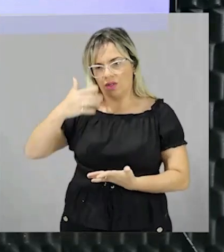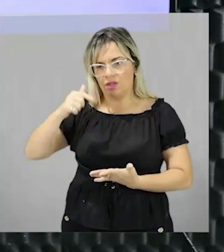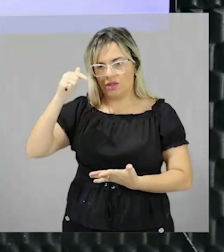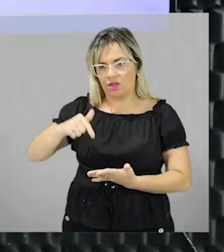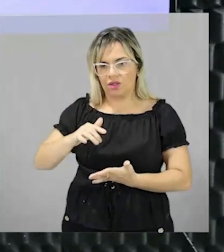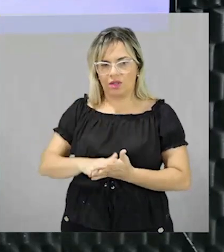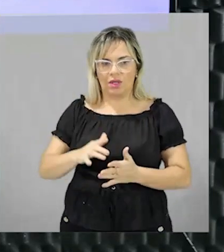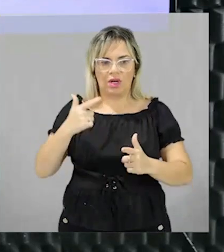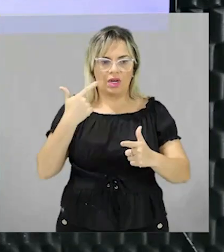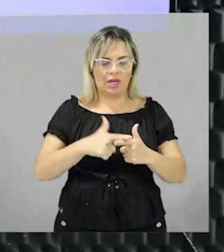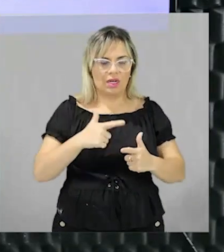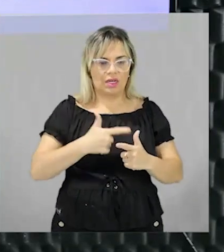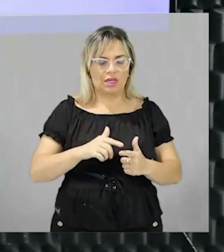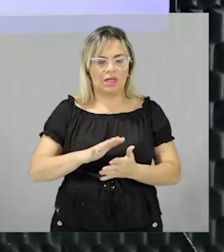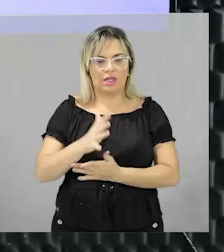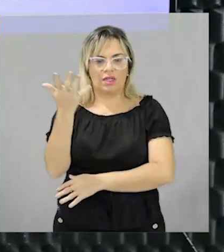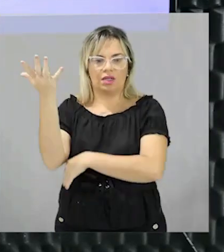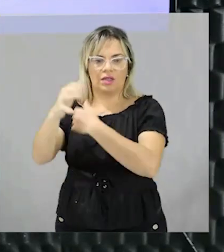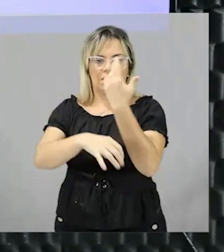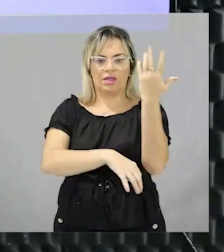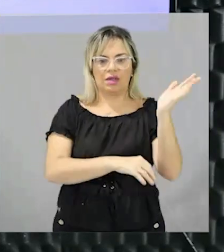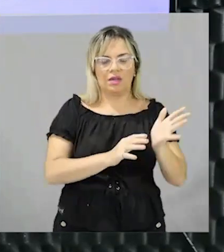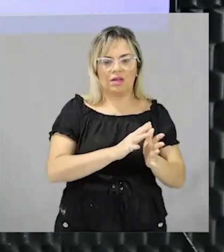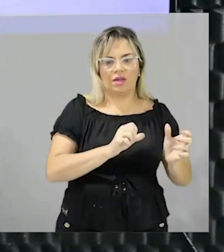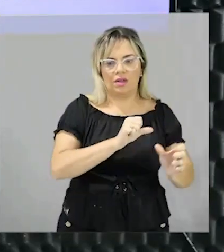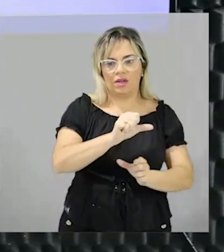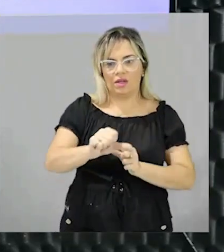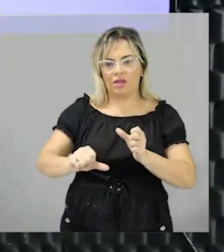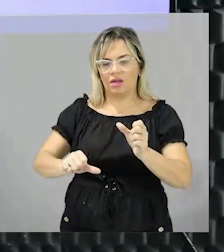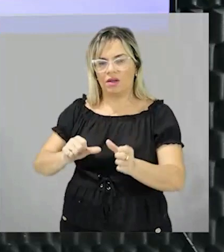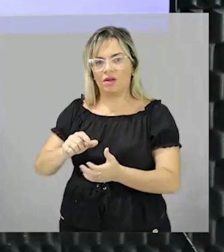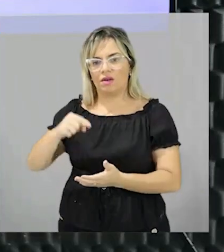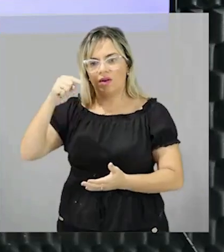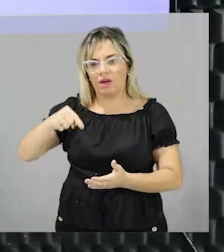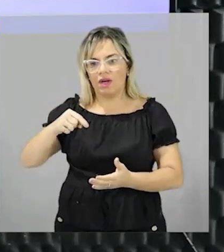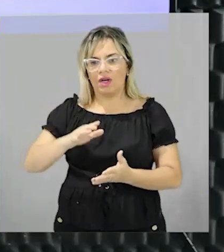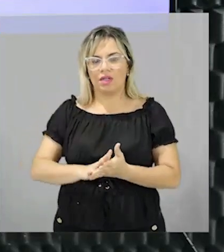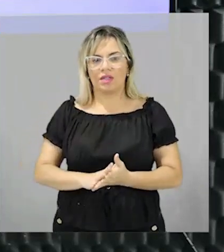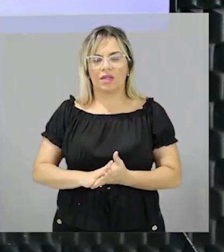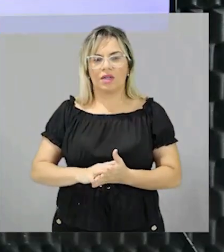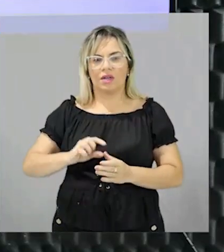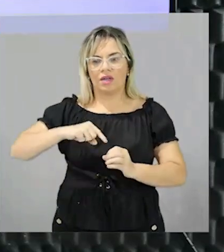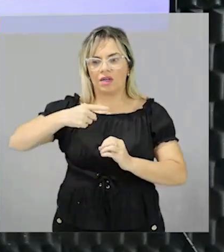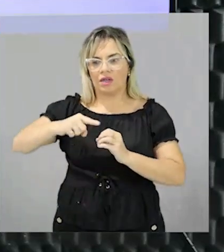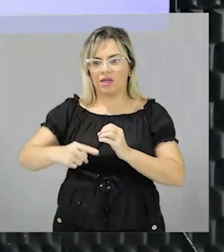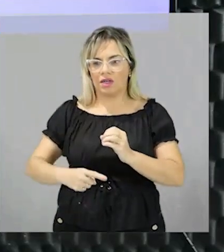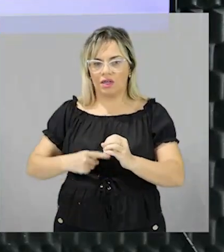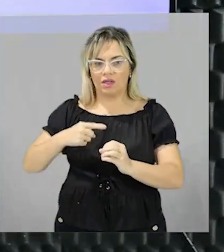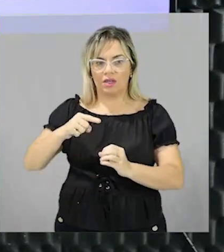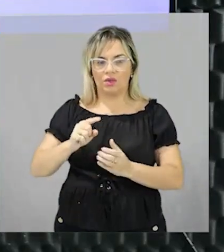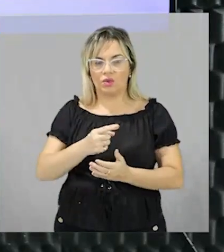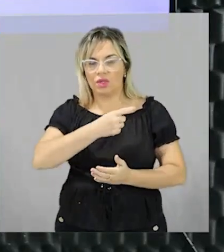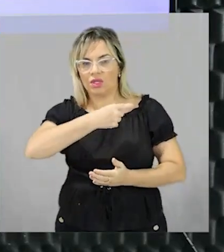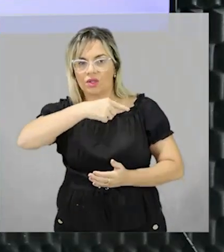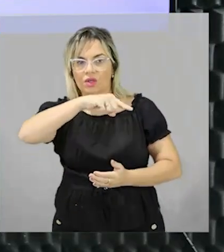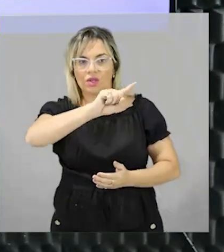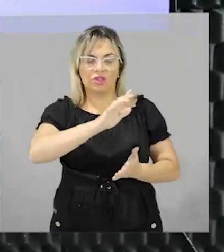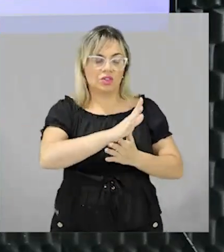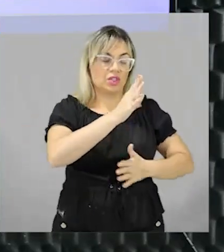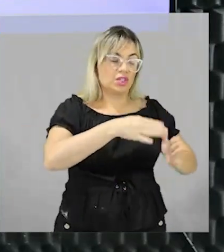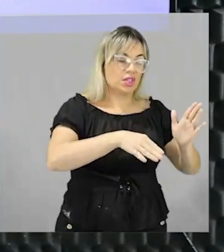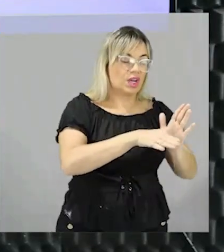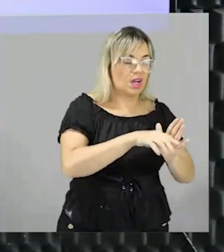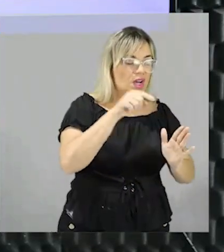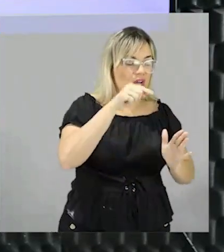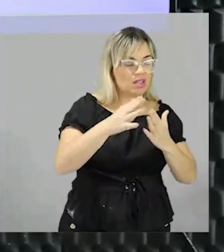ambiental mais rapidamente, transformaremos a Terra em Vênus do que iremos a Marte mais rapidamente. Né? Ou seja, está falando